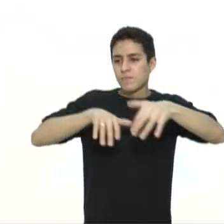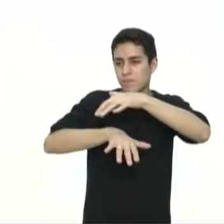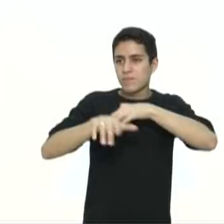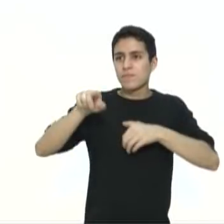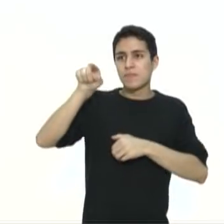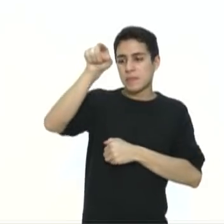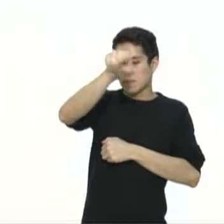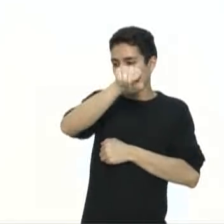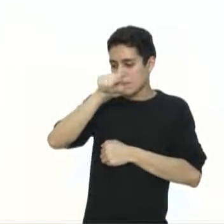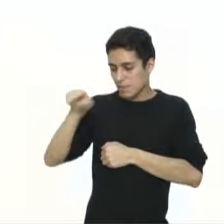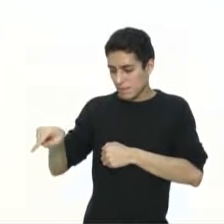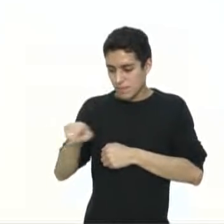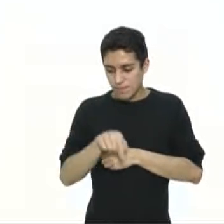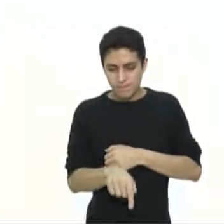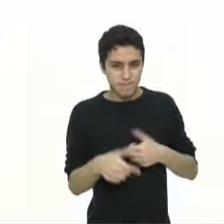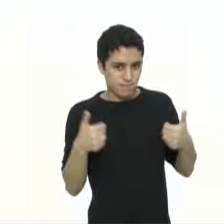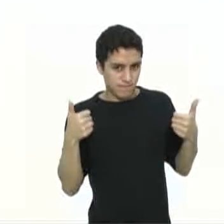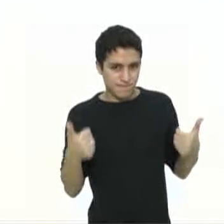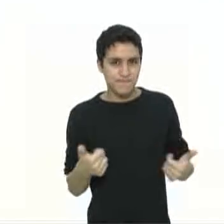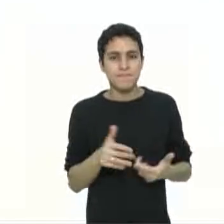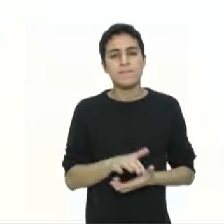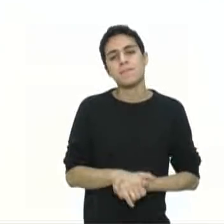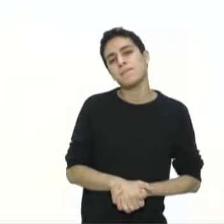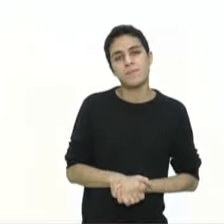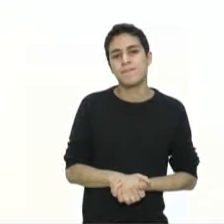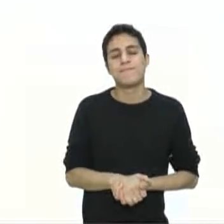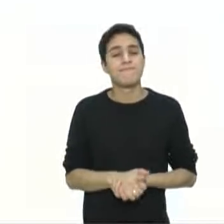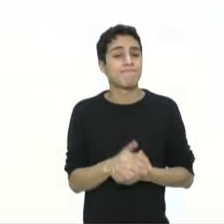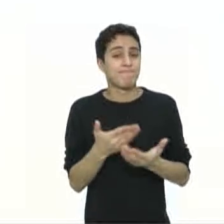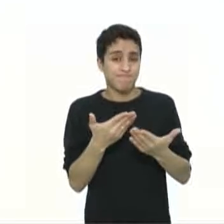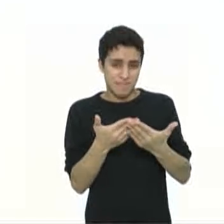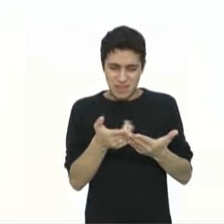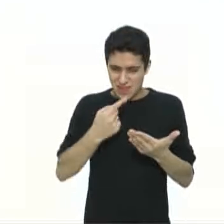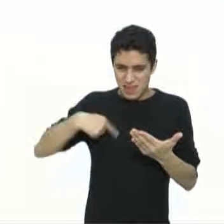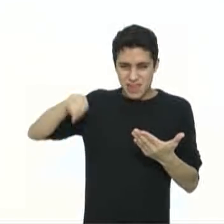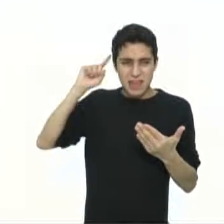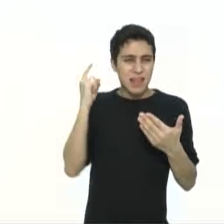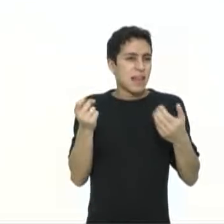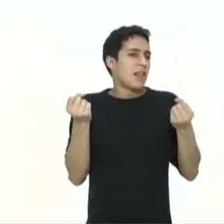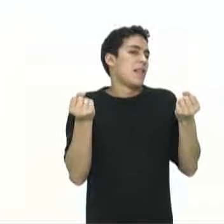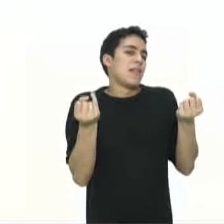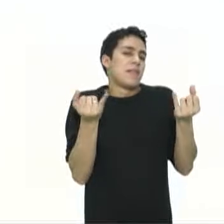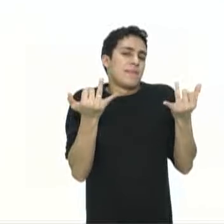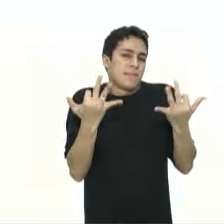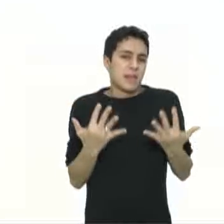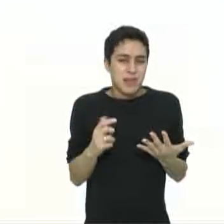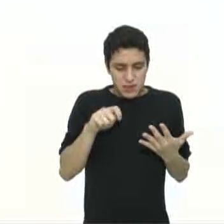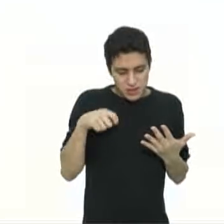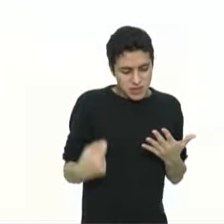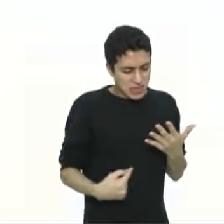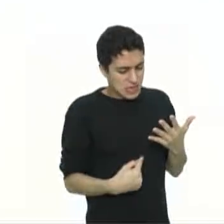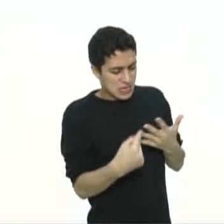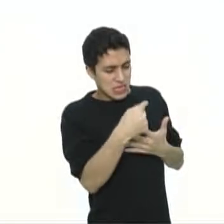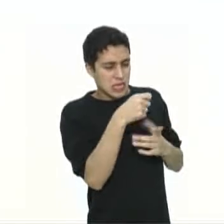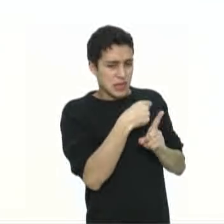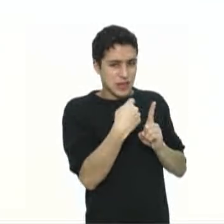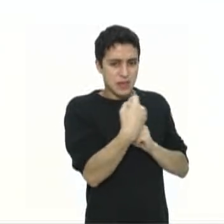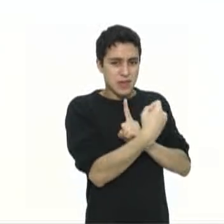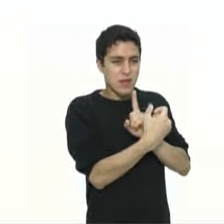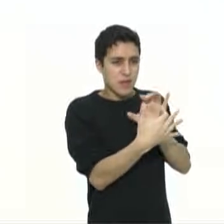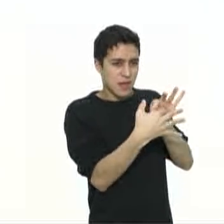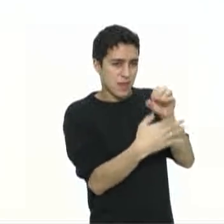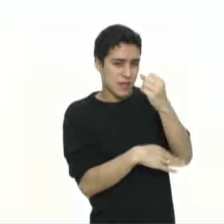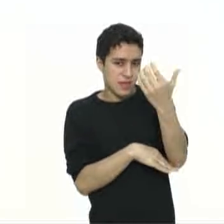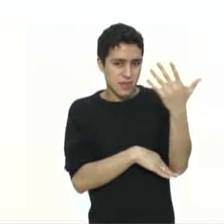na Oceania. Na nossa aula anterior, nós falamos sobre os aspectos socioambientais, né, da